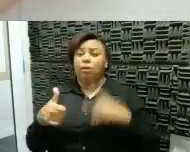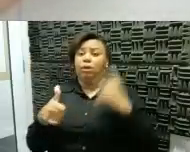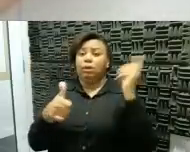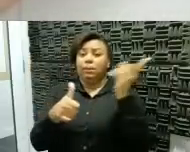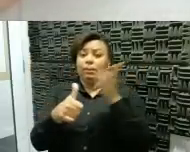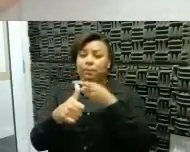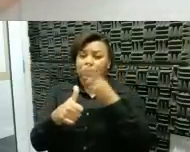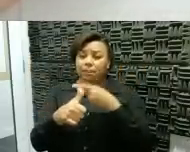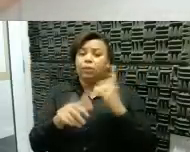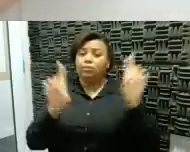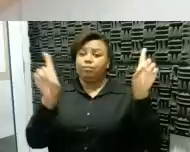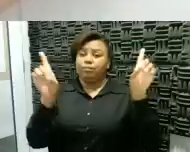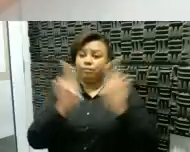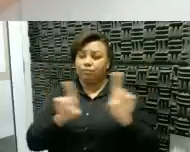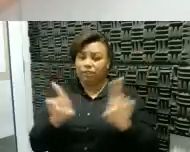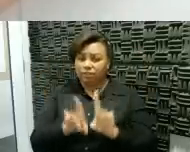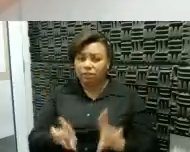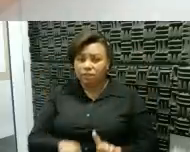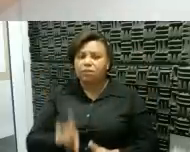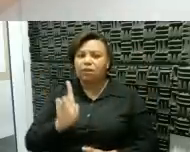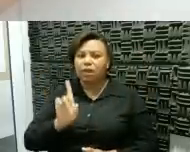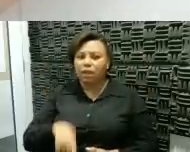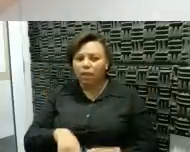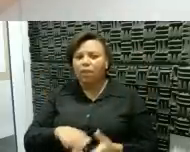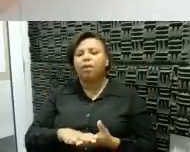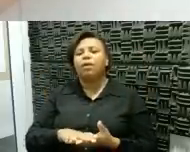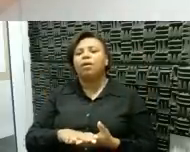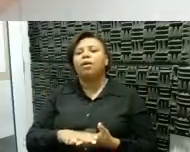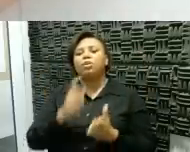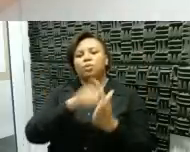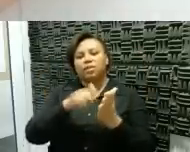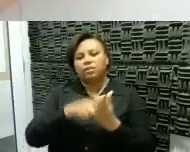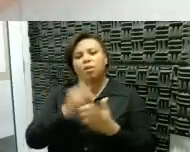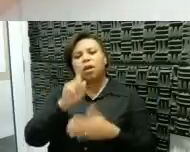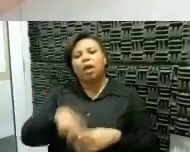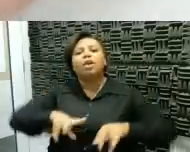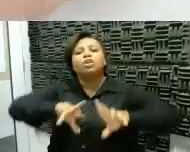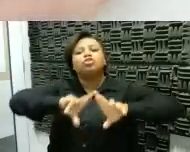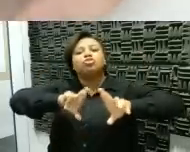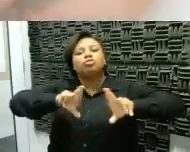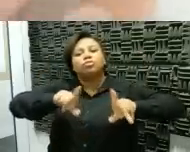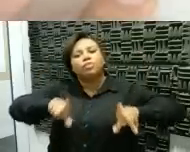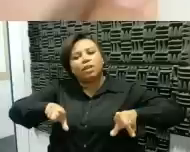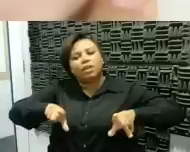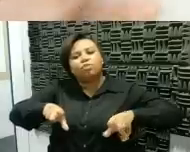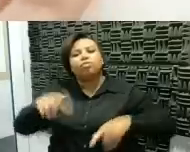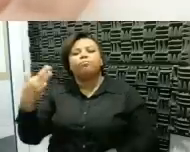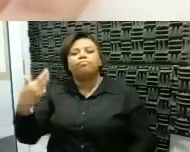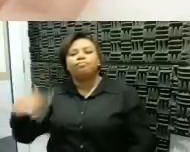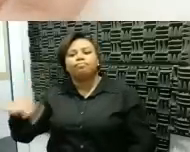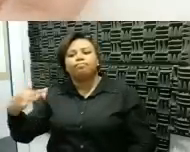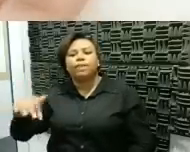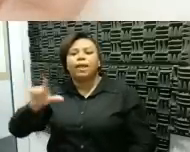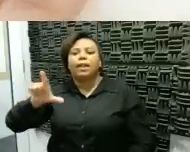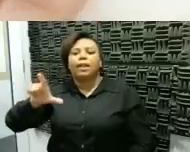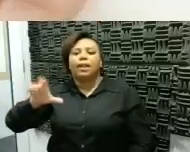deficiência tô escrevendo é diferente da lesão né ou seja ah a